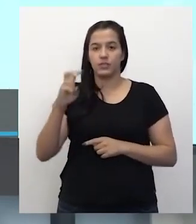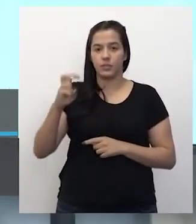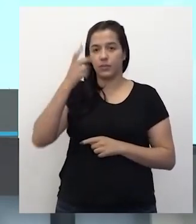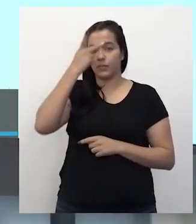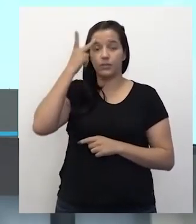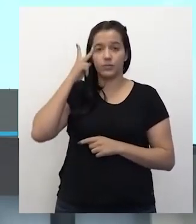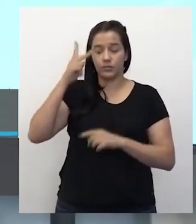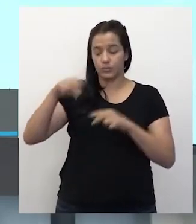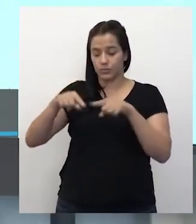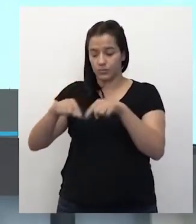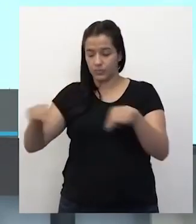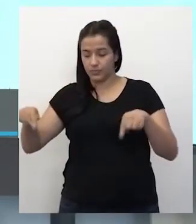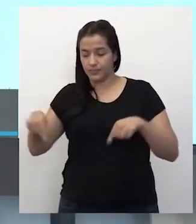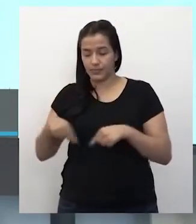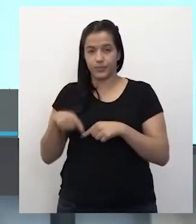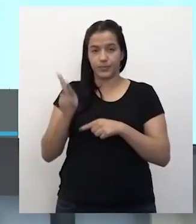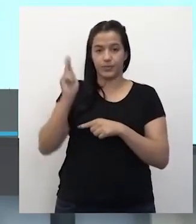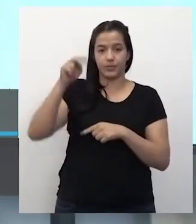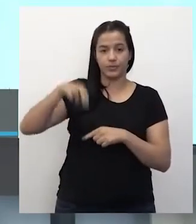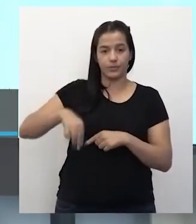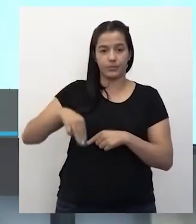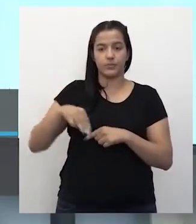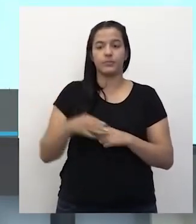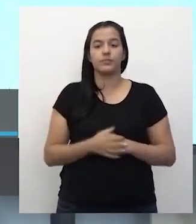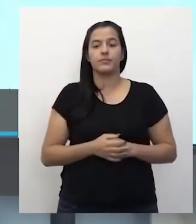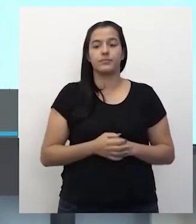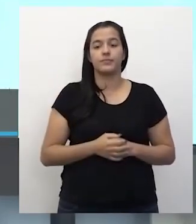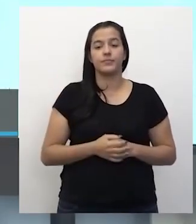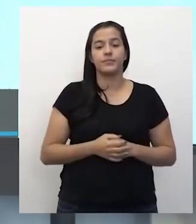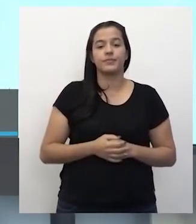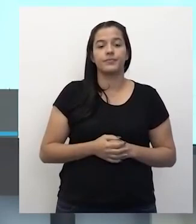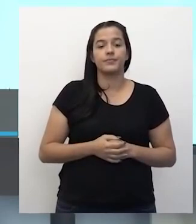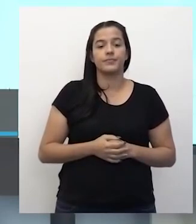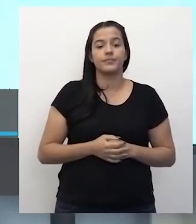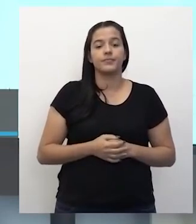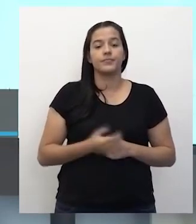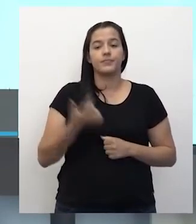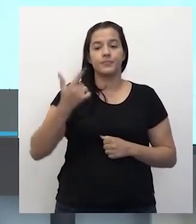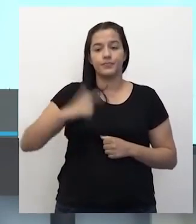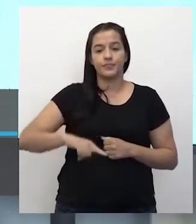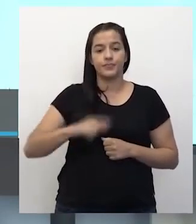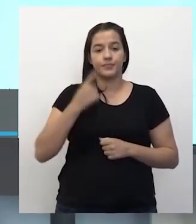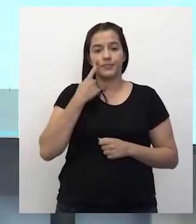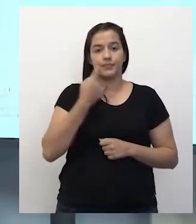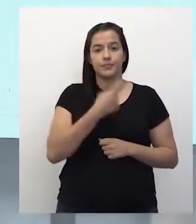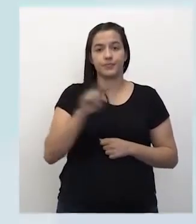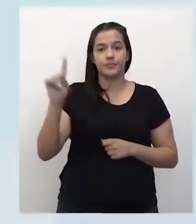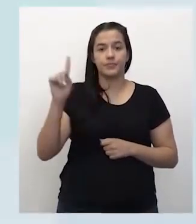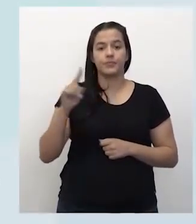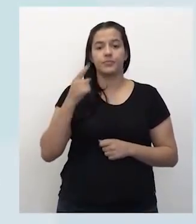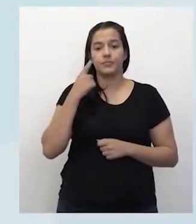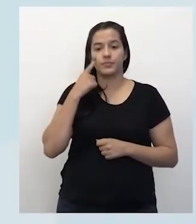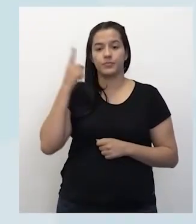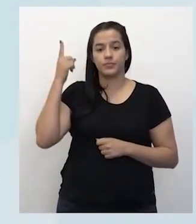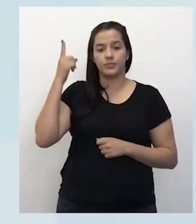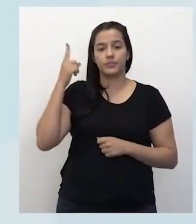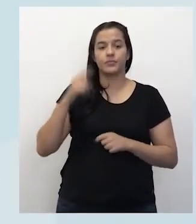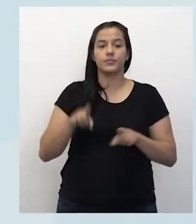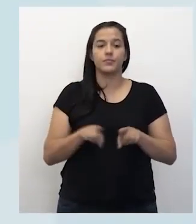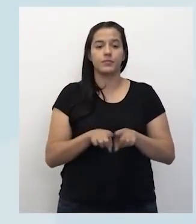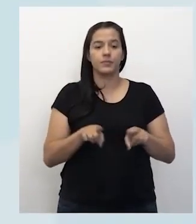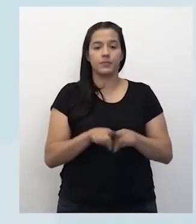habitantes por quilômetro quadrado. Isso é interessante retratar para vocês aí. Vamos para a próxima aí que é interessante. Ó, ele está mostrando